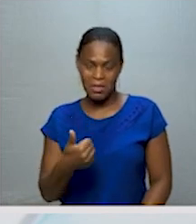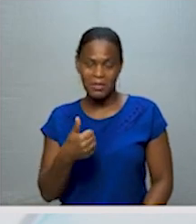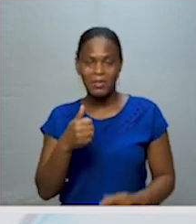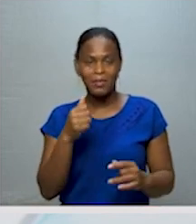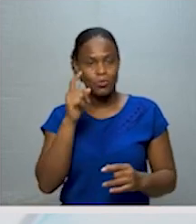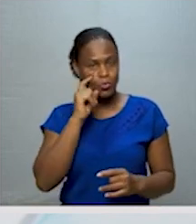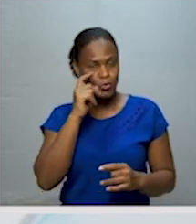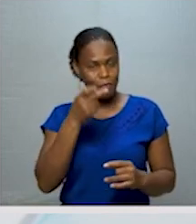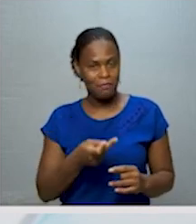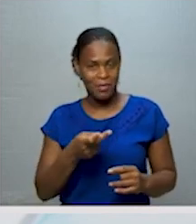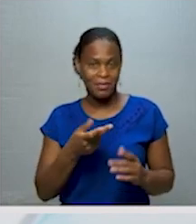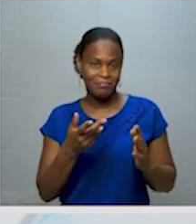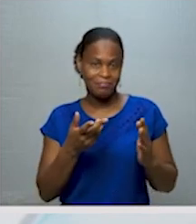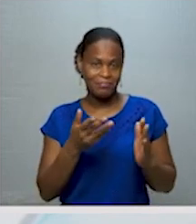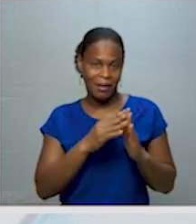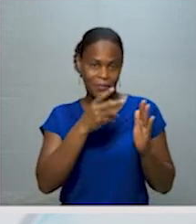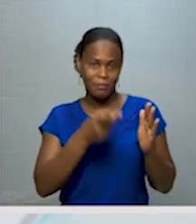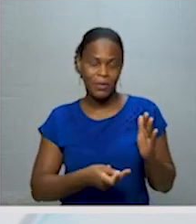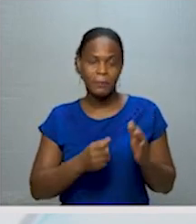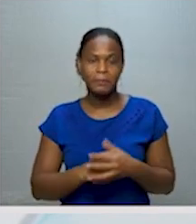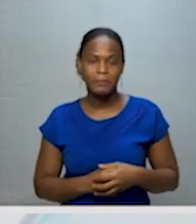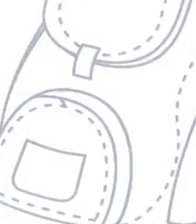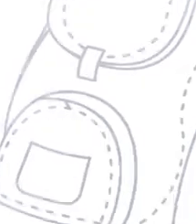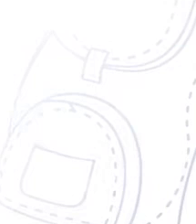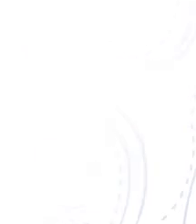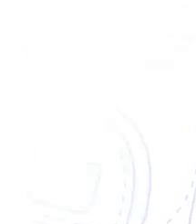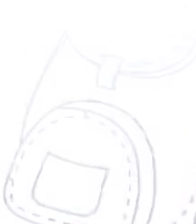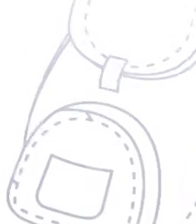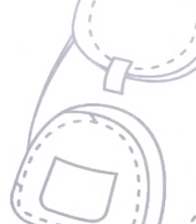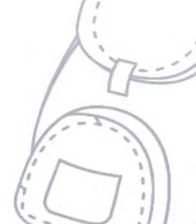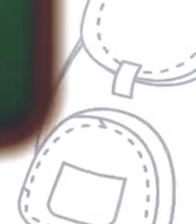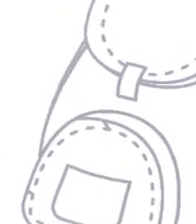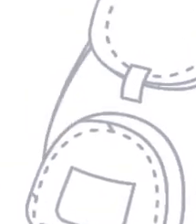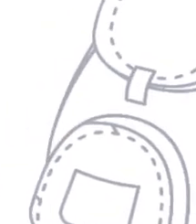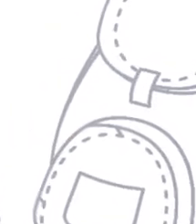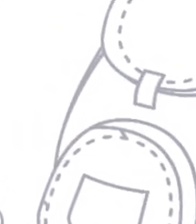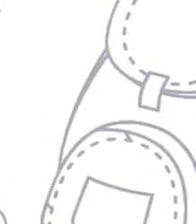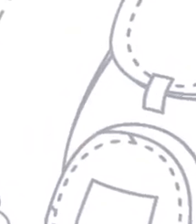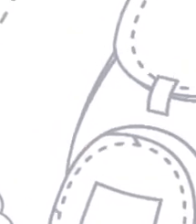fiquem seguros, fiquem em casa.